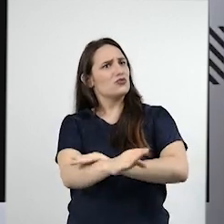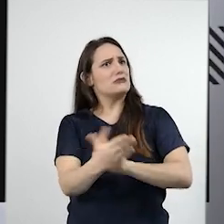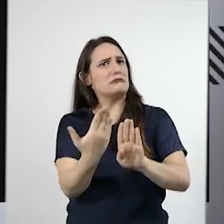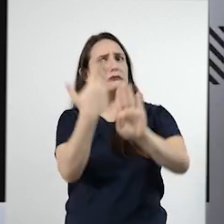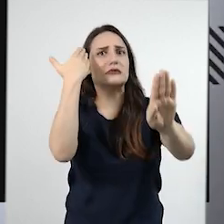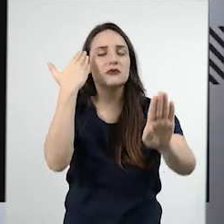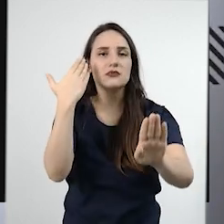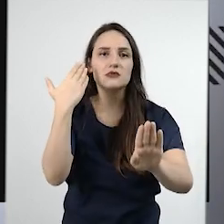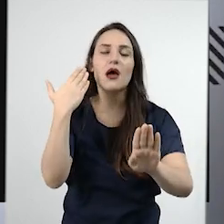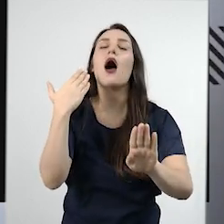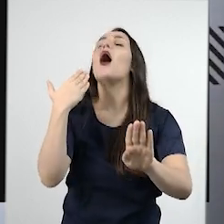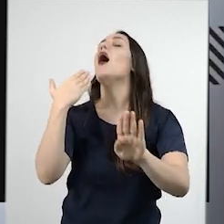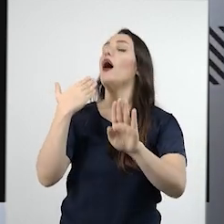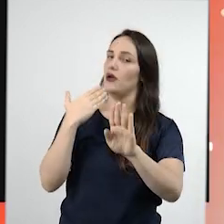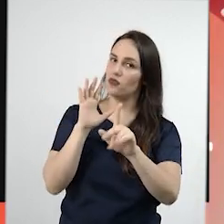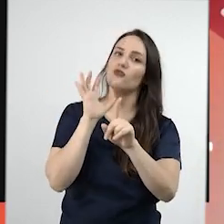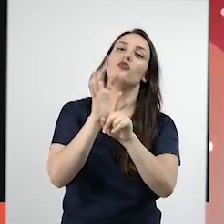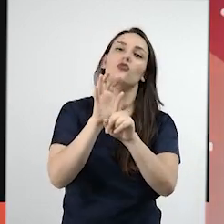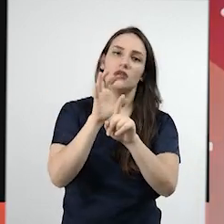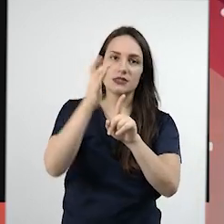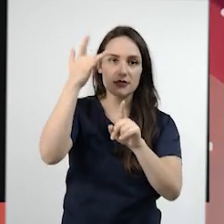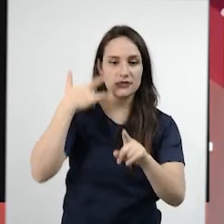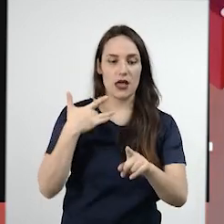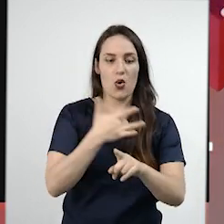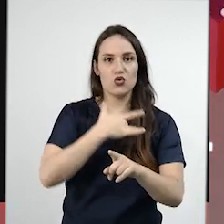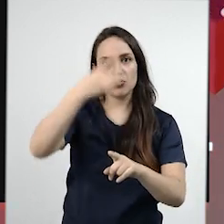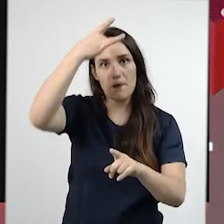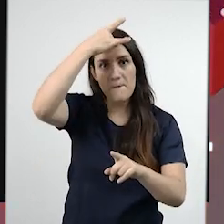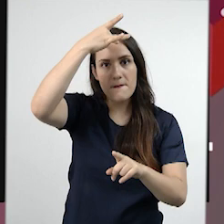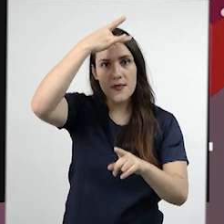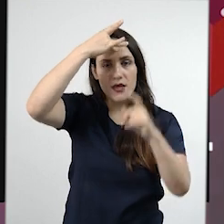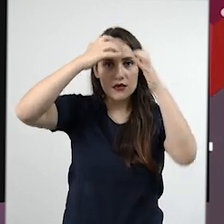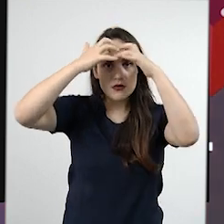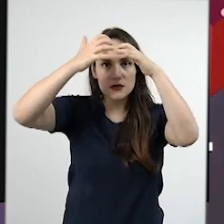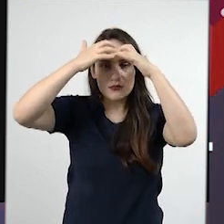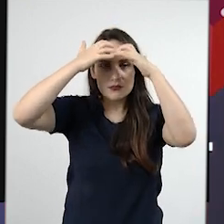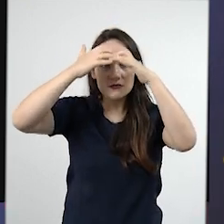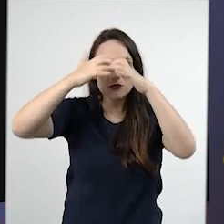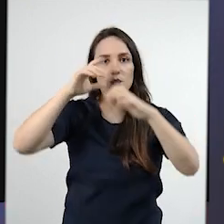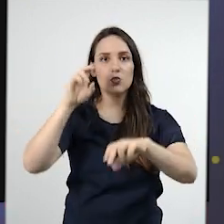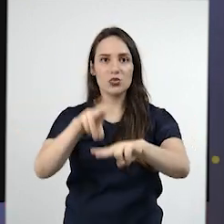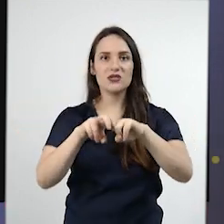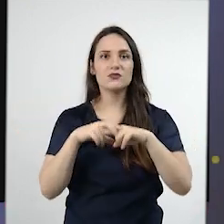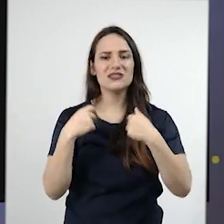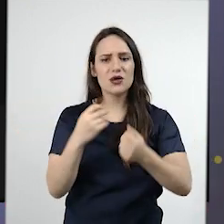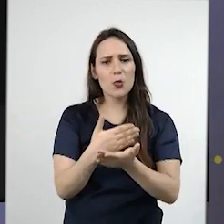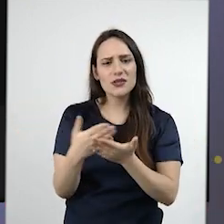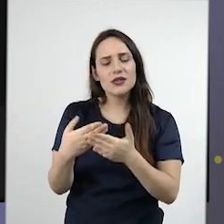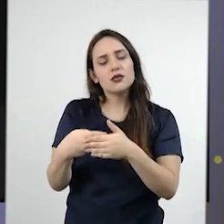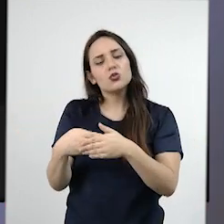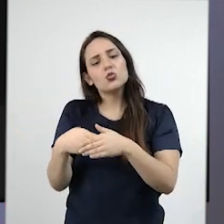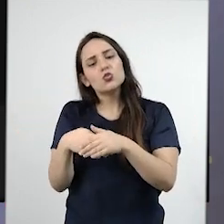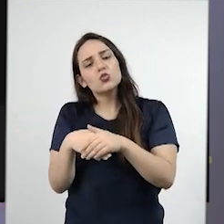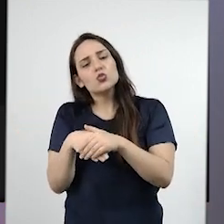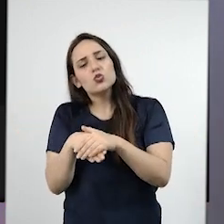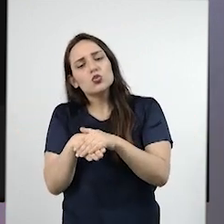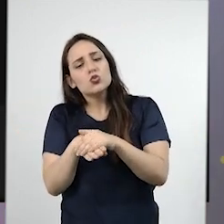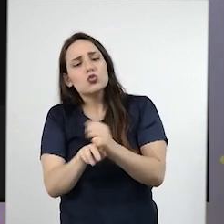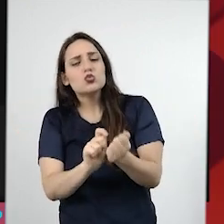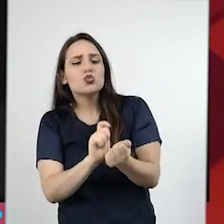certeza impacta na nossa saúde mental. Num primeiro momento, existe um processo de adaptação, a gente